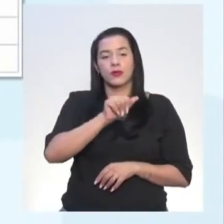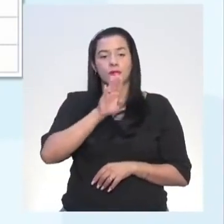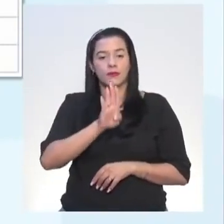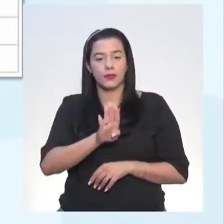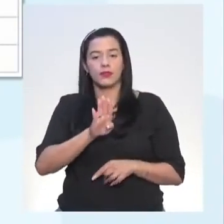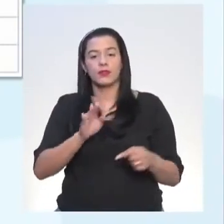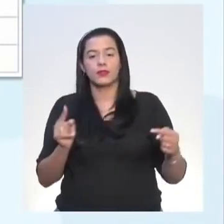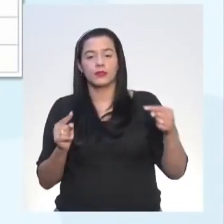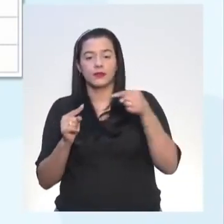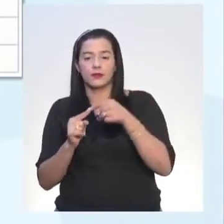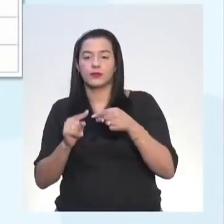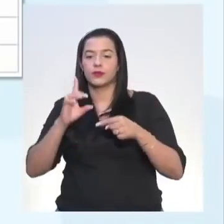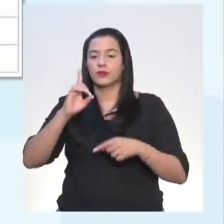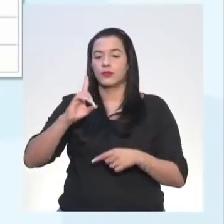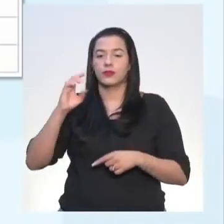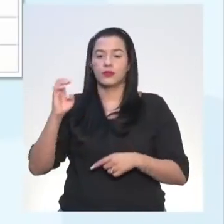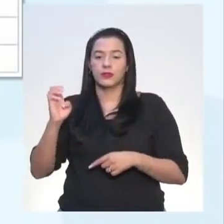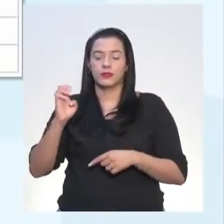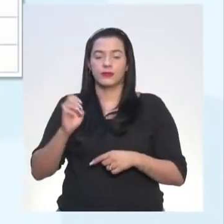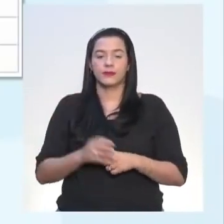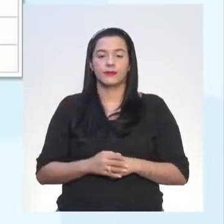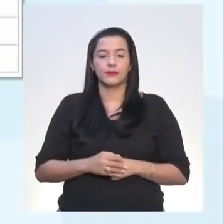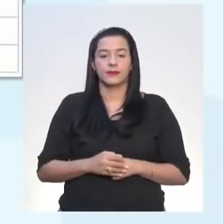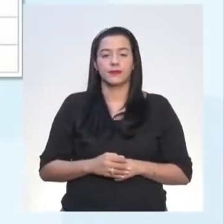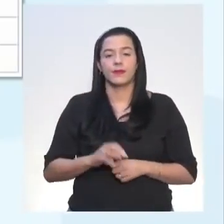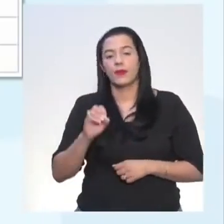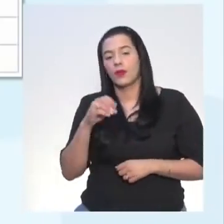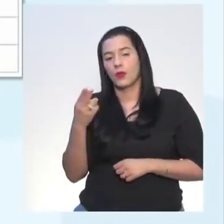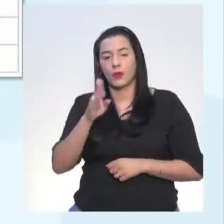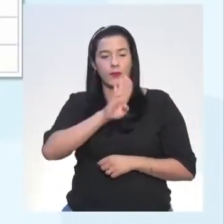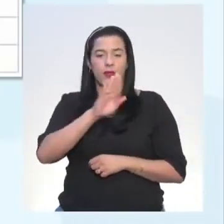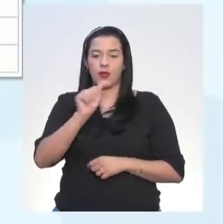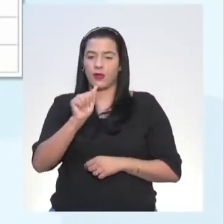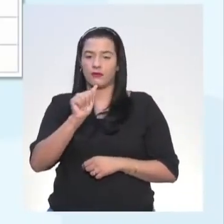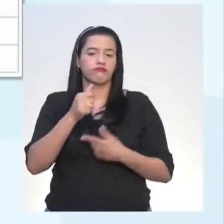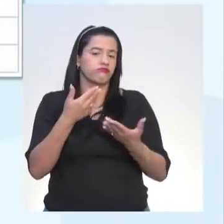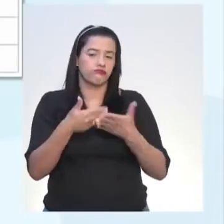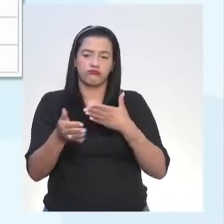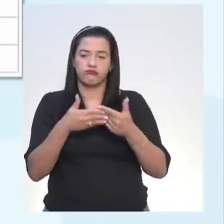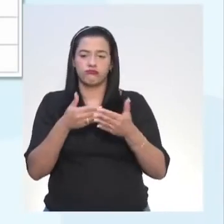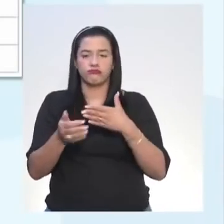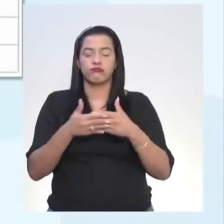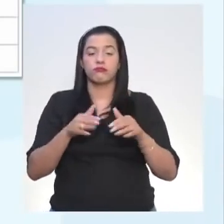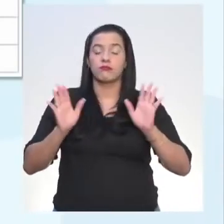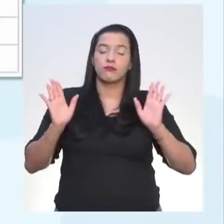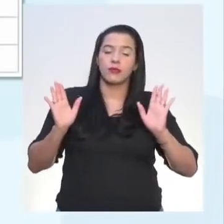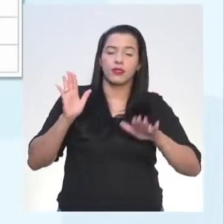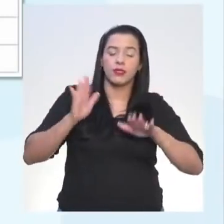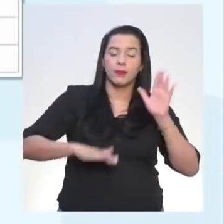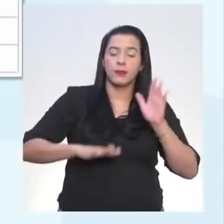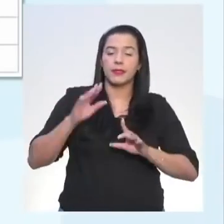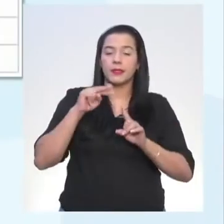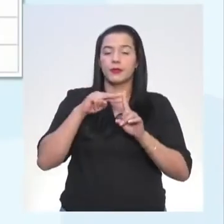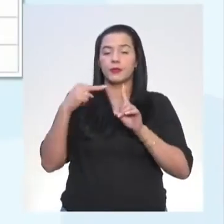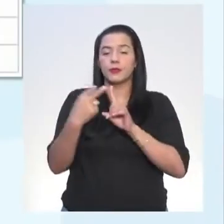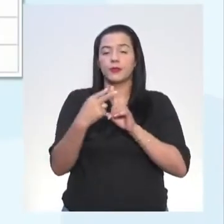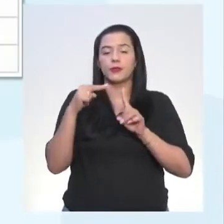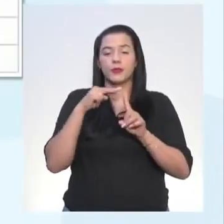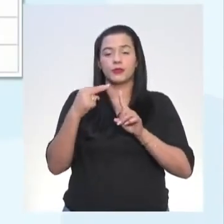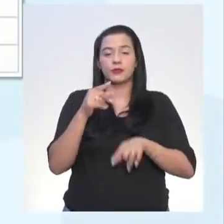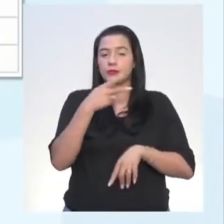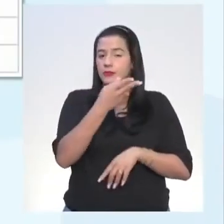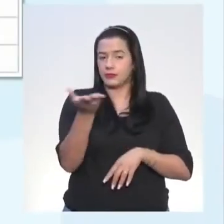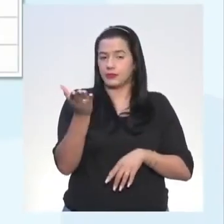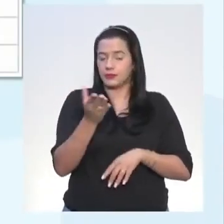DE, né? Olha lá, AB ou BA, né? Tanto faz, aí no caso vai depender do ponto de vista, é correspondente a DE